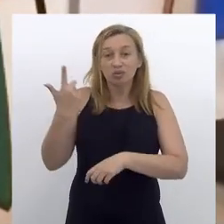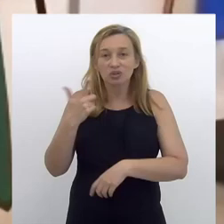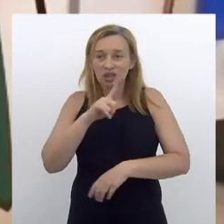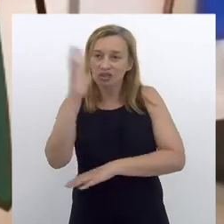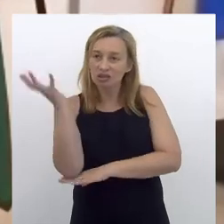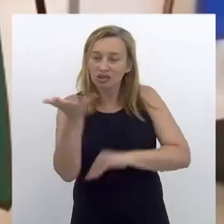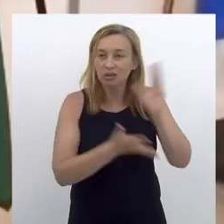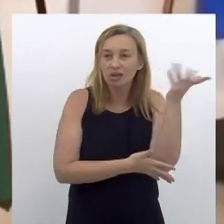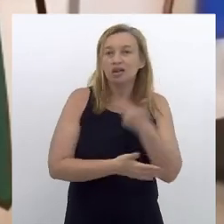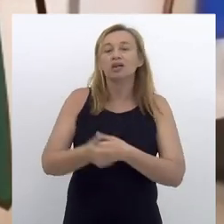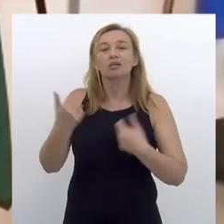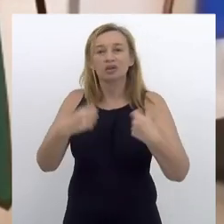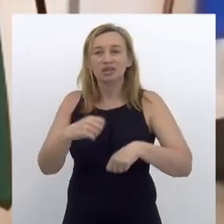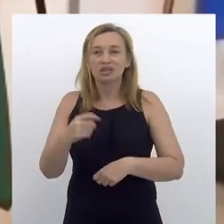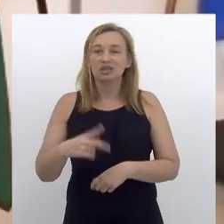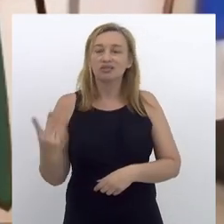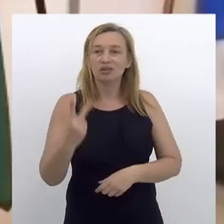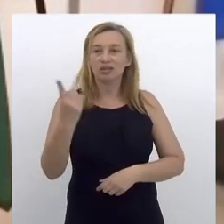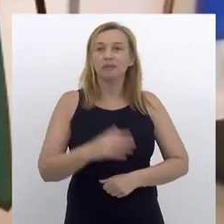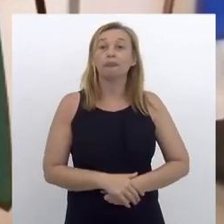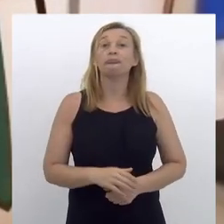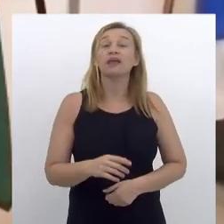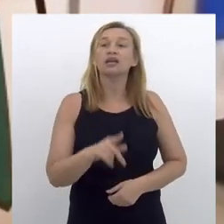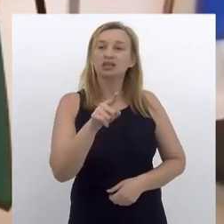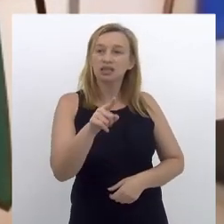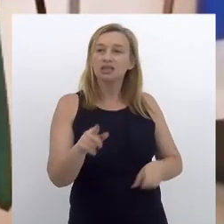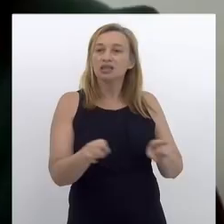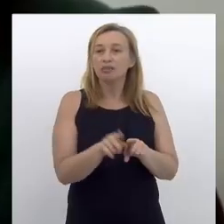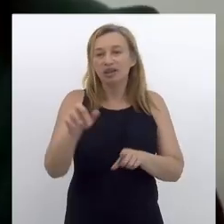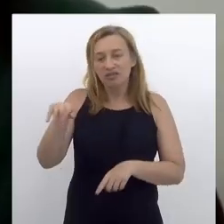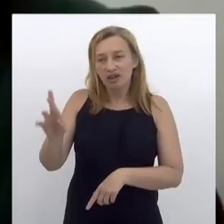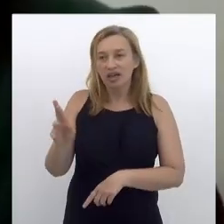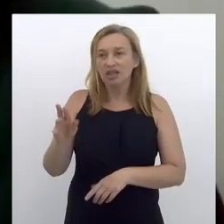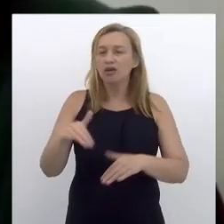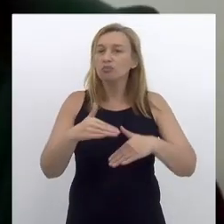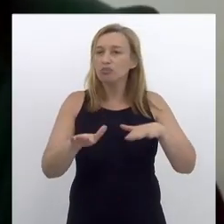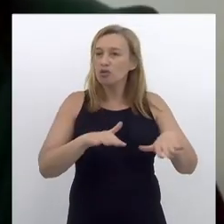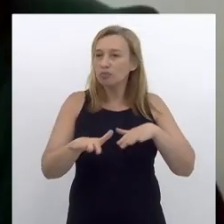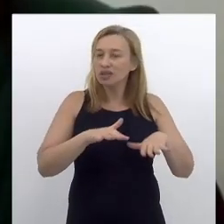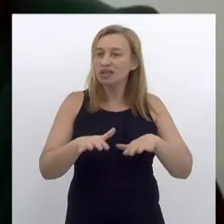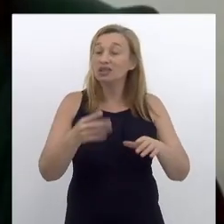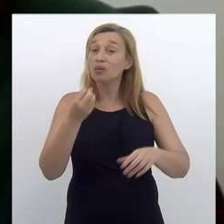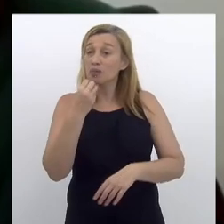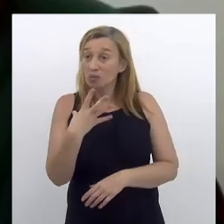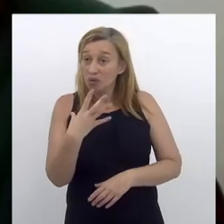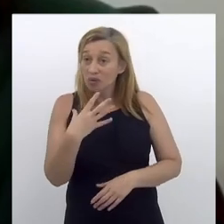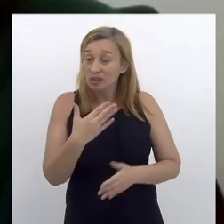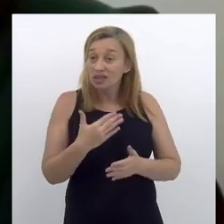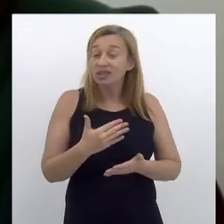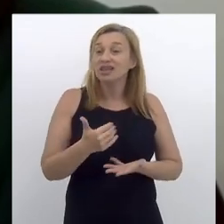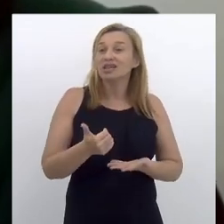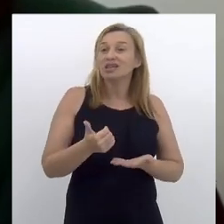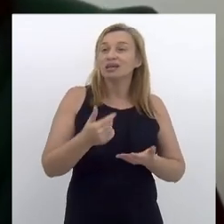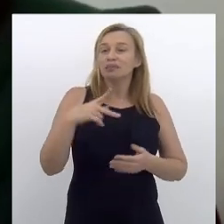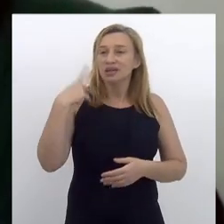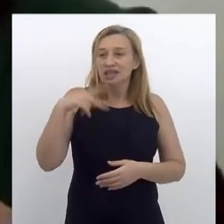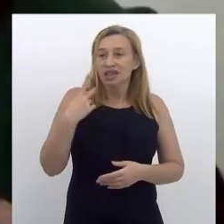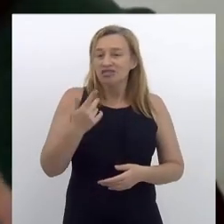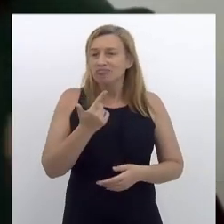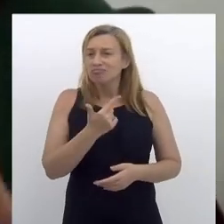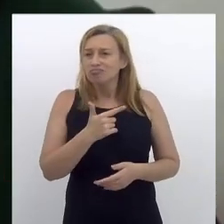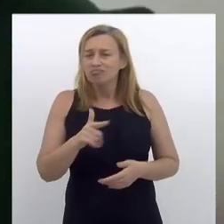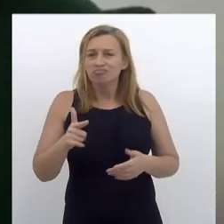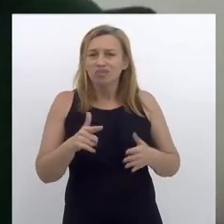ganhos ambientais, eles devem ser considerados. E tem um ponto nisso, né, Wagner, que é uma mobilização positiva apartidária,